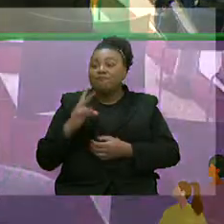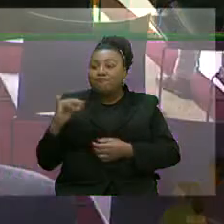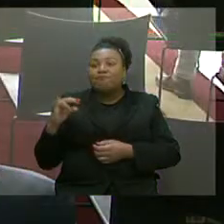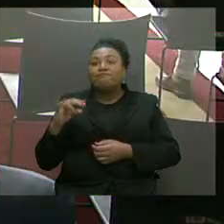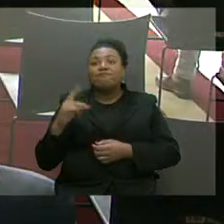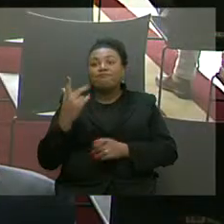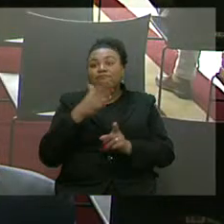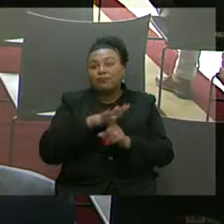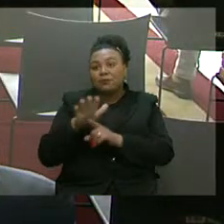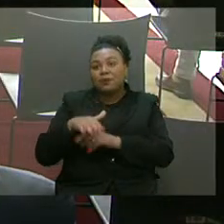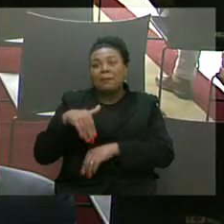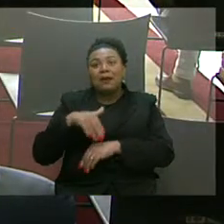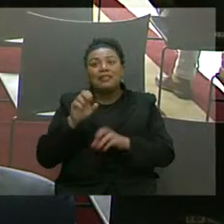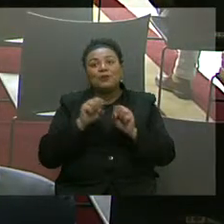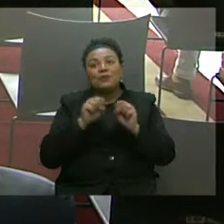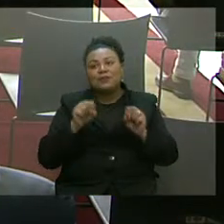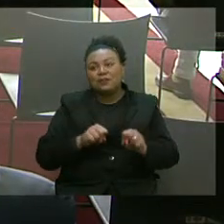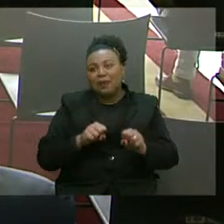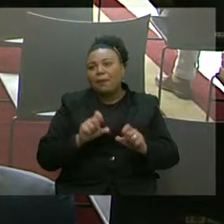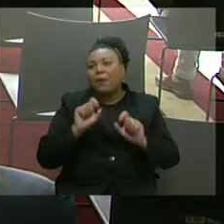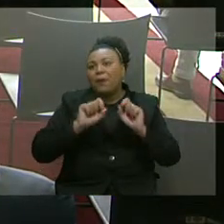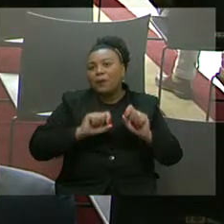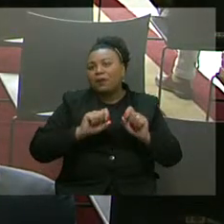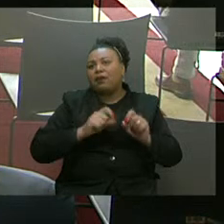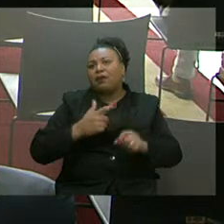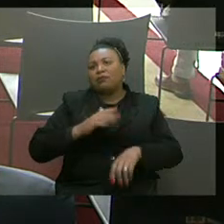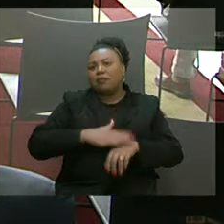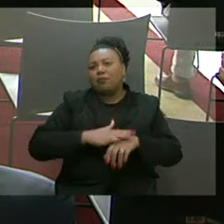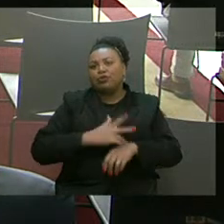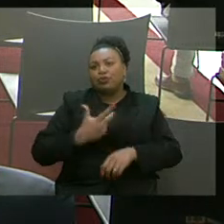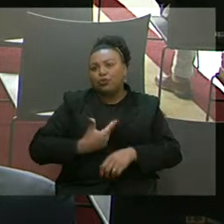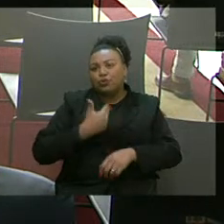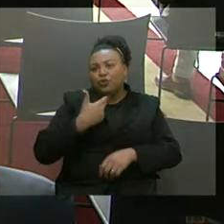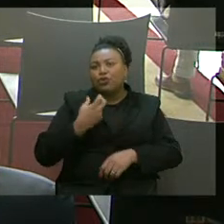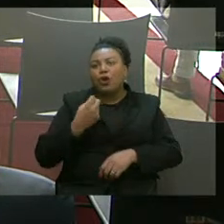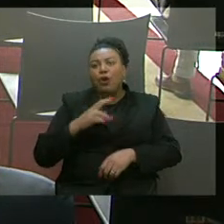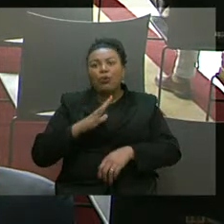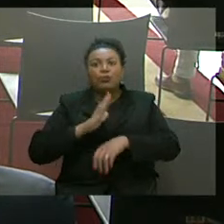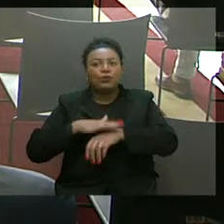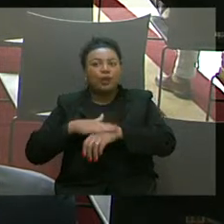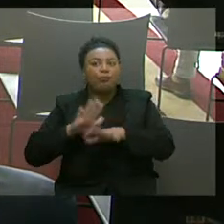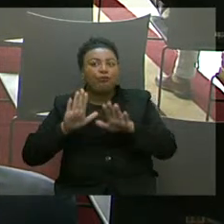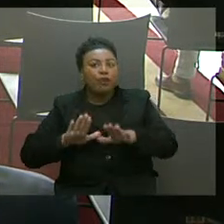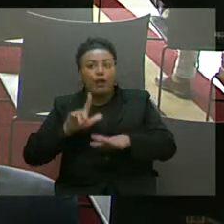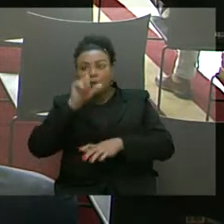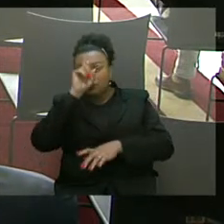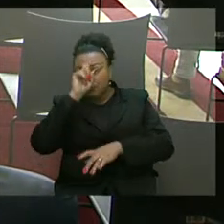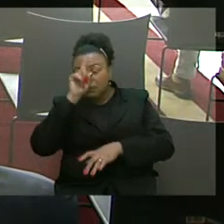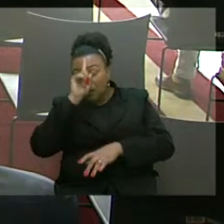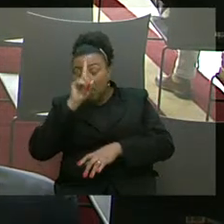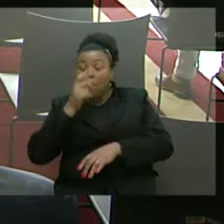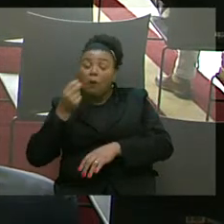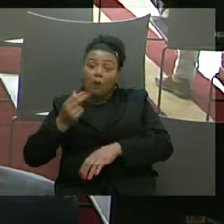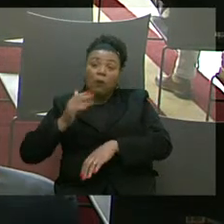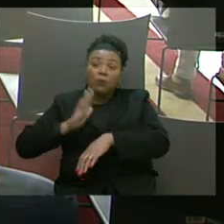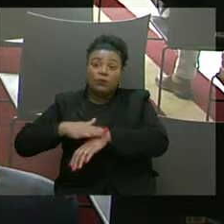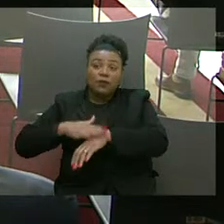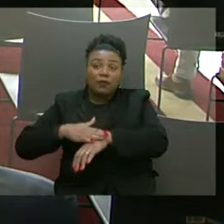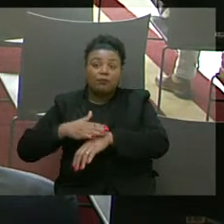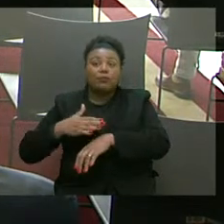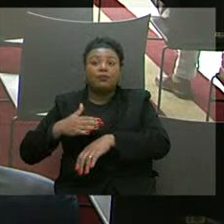Vai demandar mais do sistema, seja em tempo de bloco cirúrgico, seja em tempo de internação hospitalar, seja de demandar